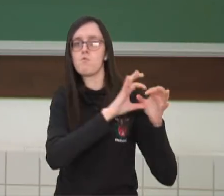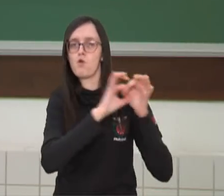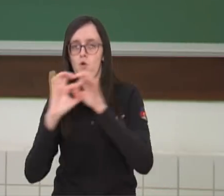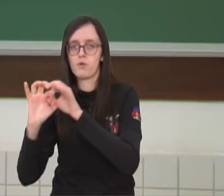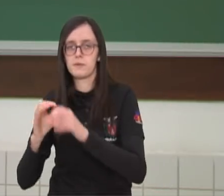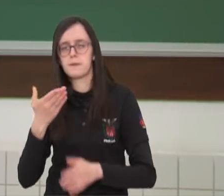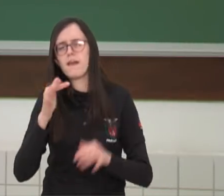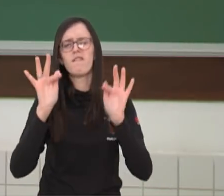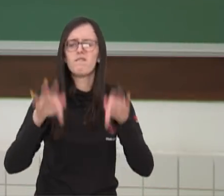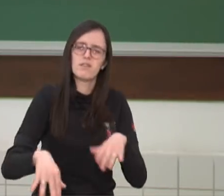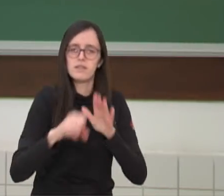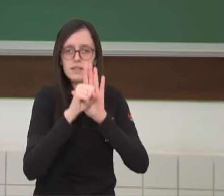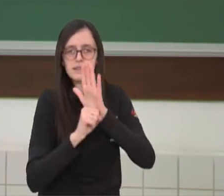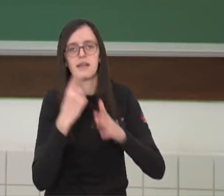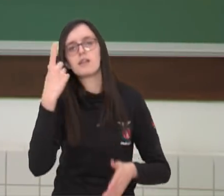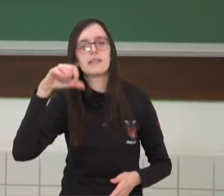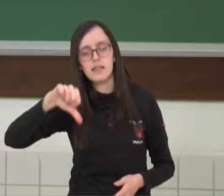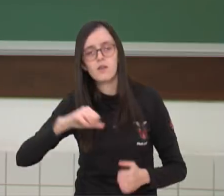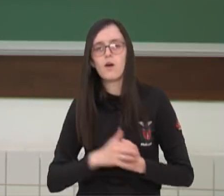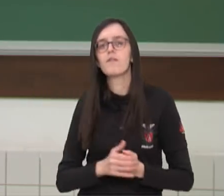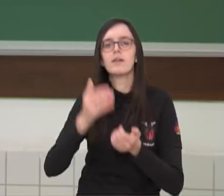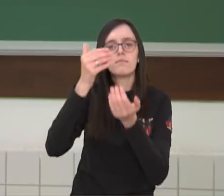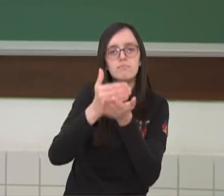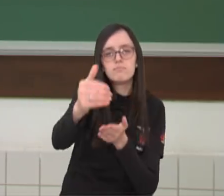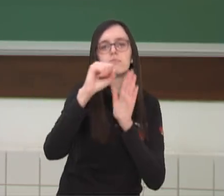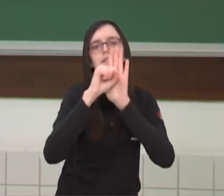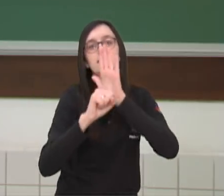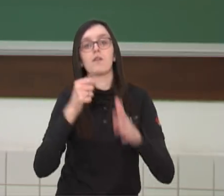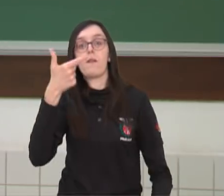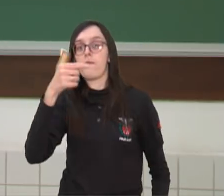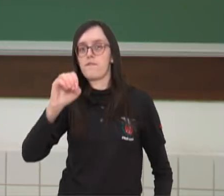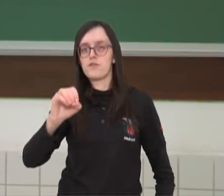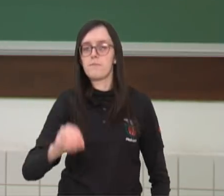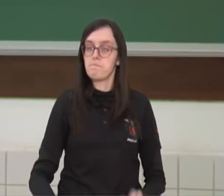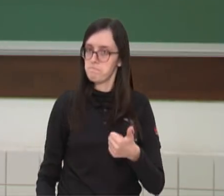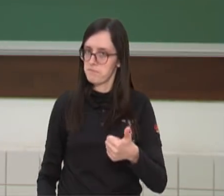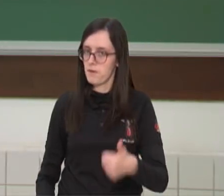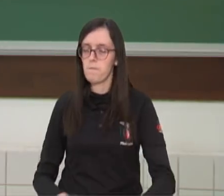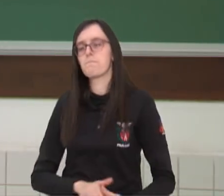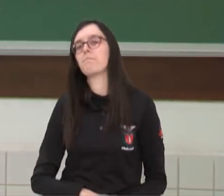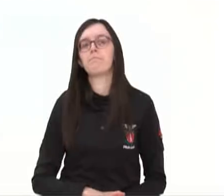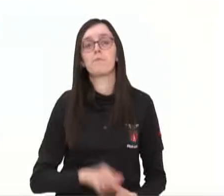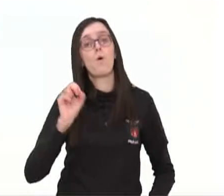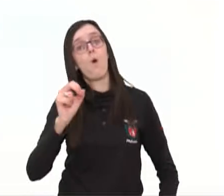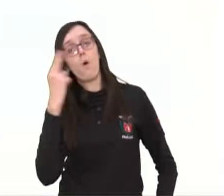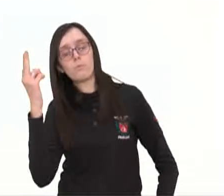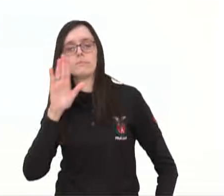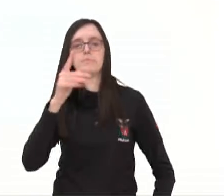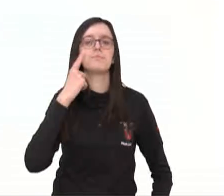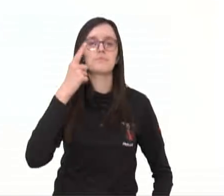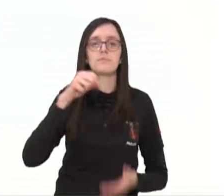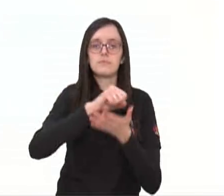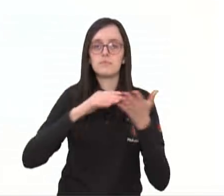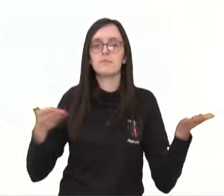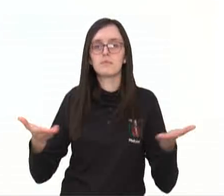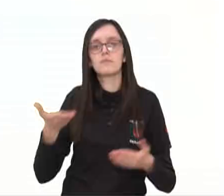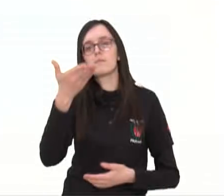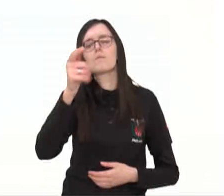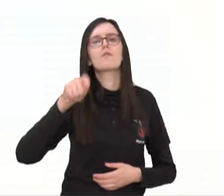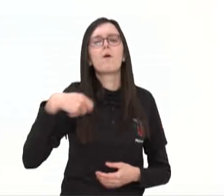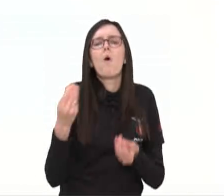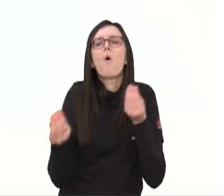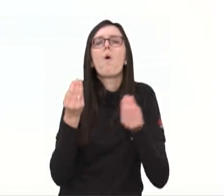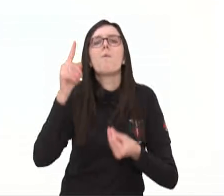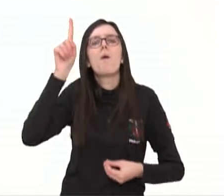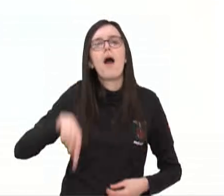aí, finalzinho do século XIX, iniciozinho do século XX. Legal? Tarefa para você sobre